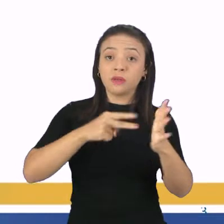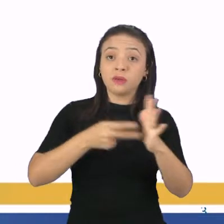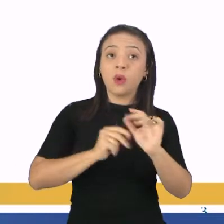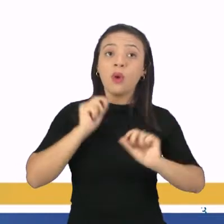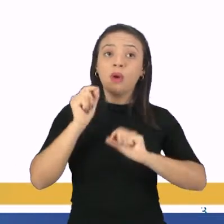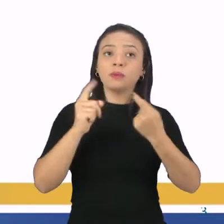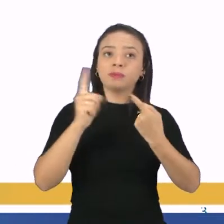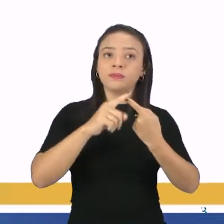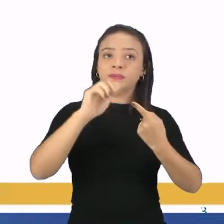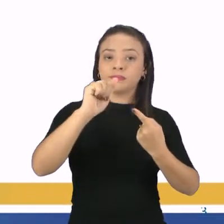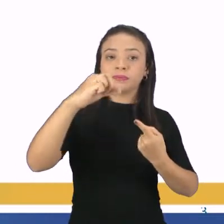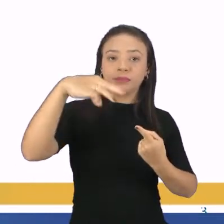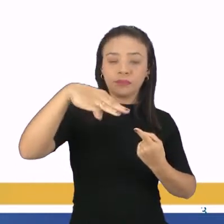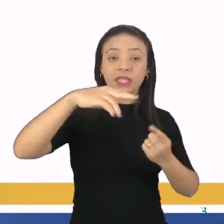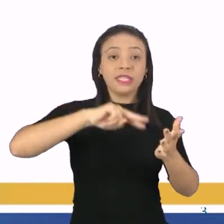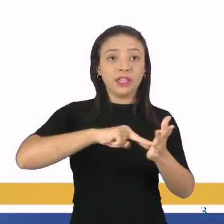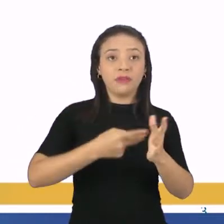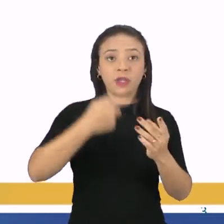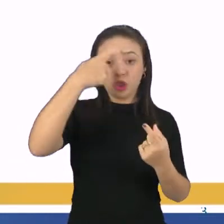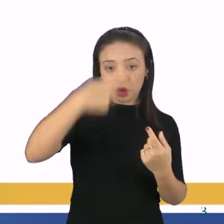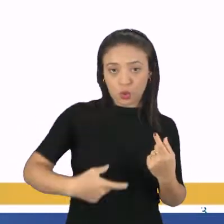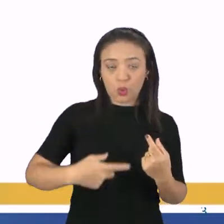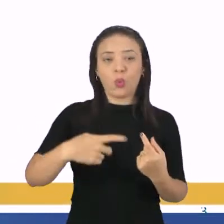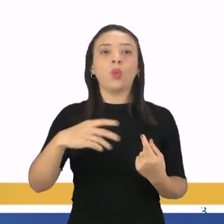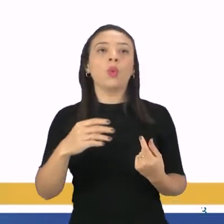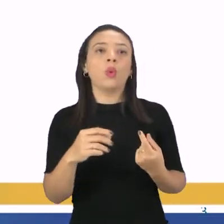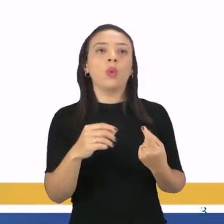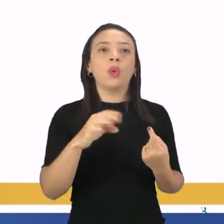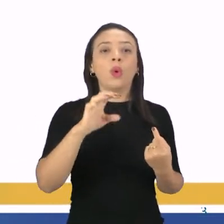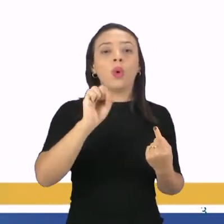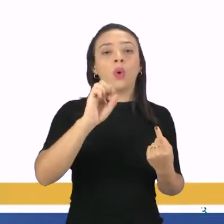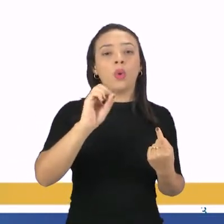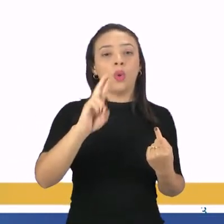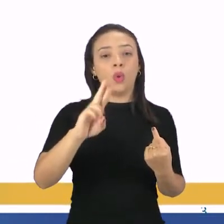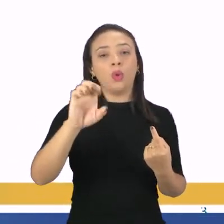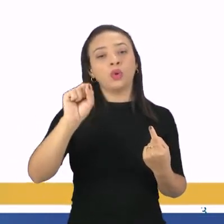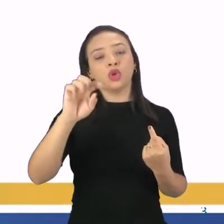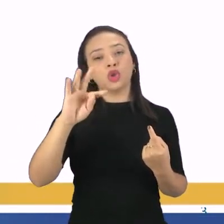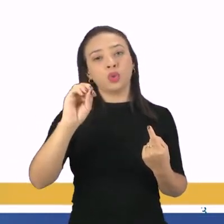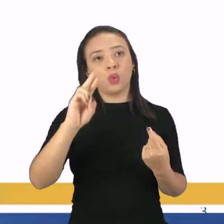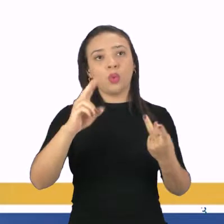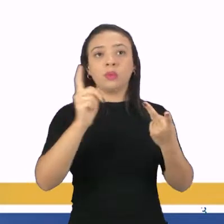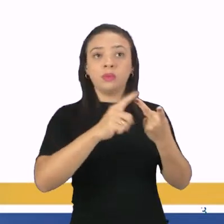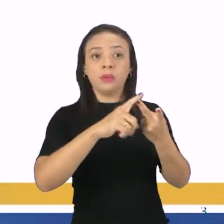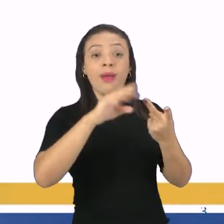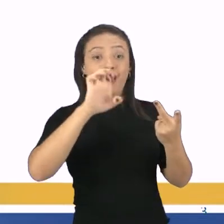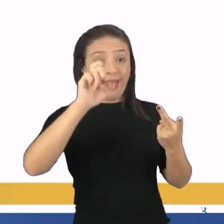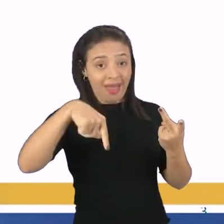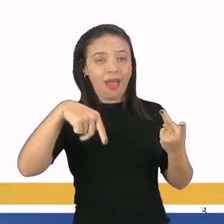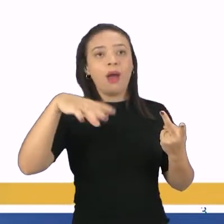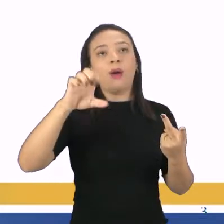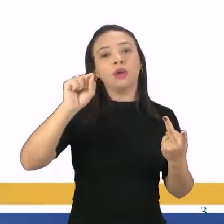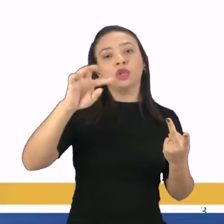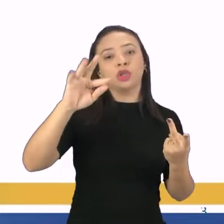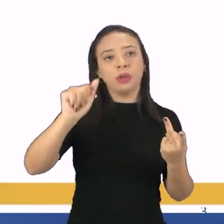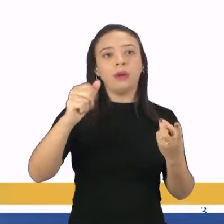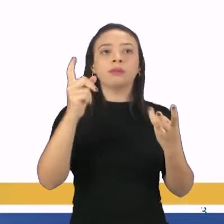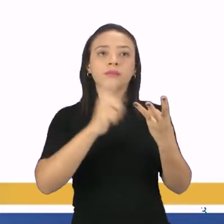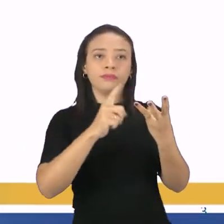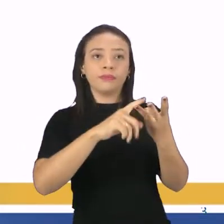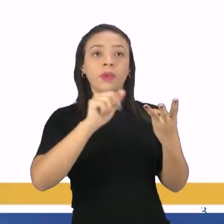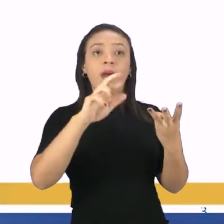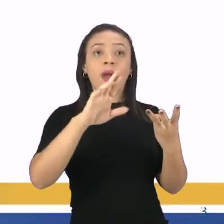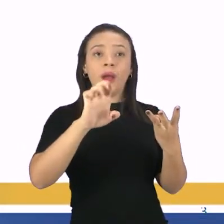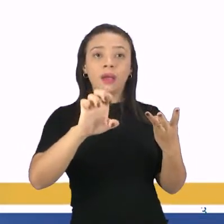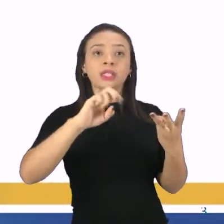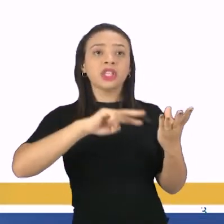observando aí na tela? Am, que significa sou ou estou, is, que significa é ou está, e o are, que significa